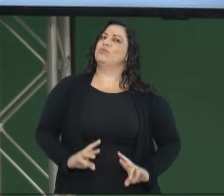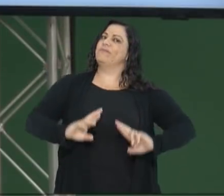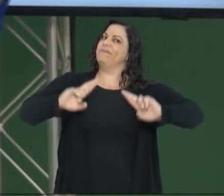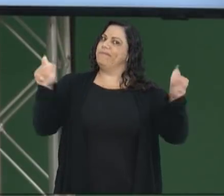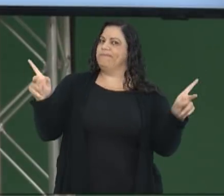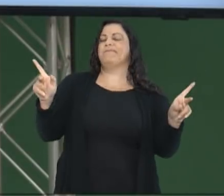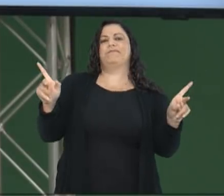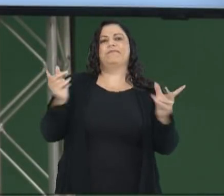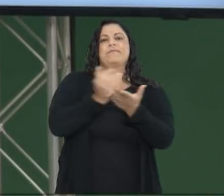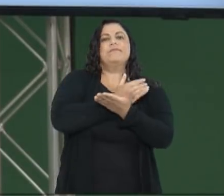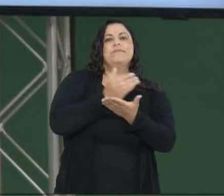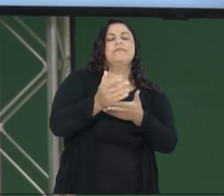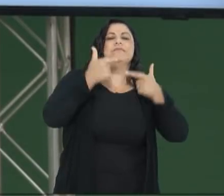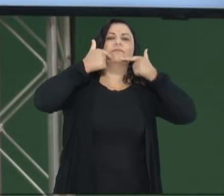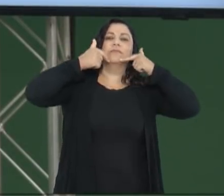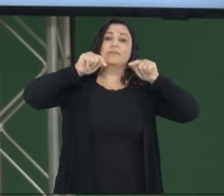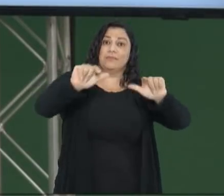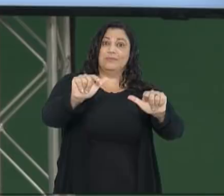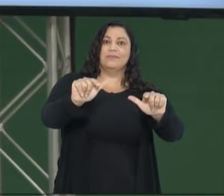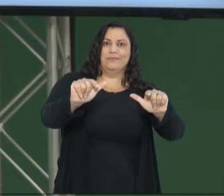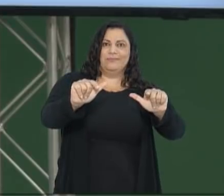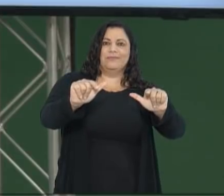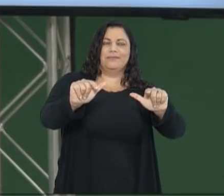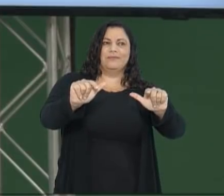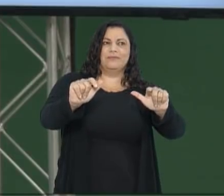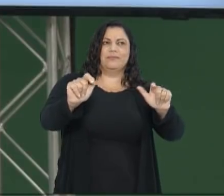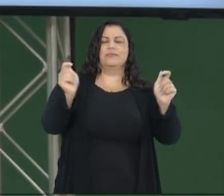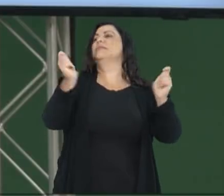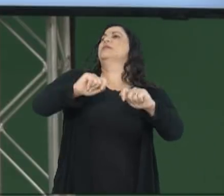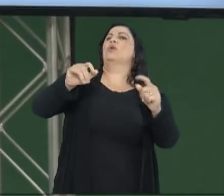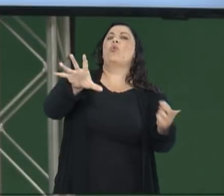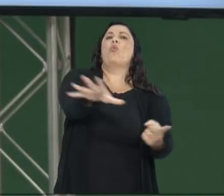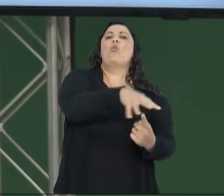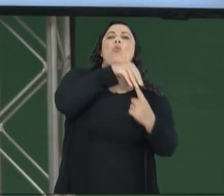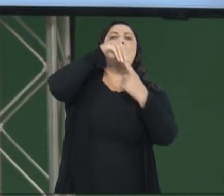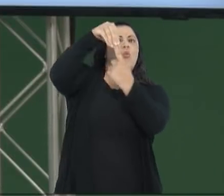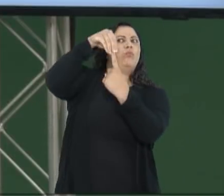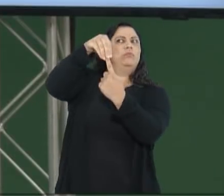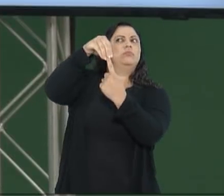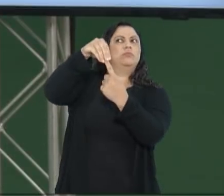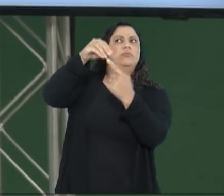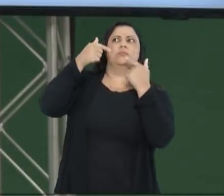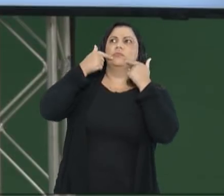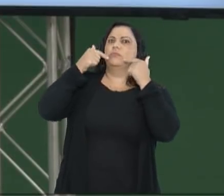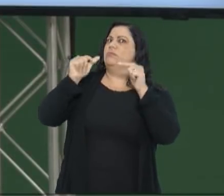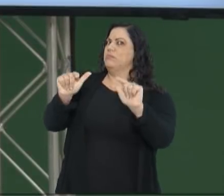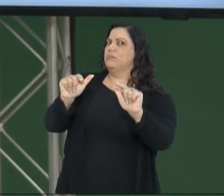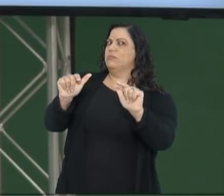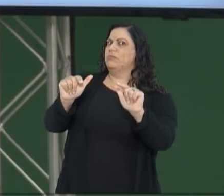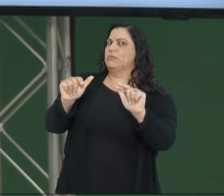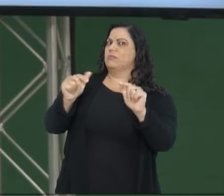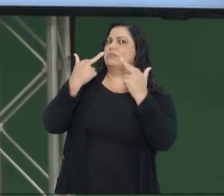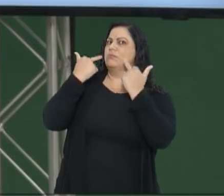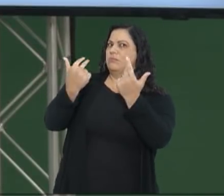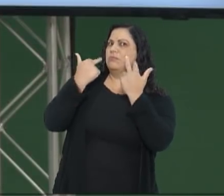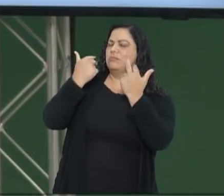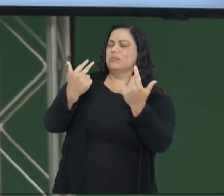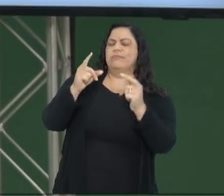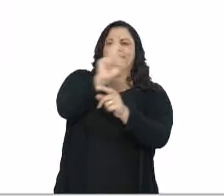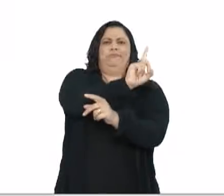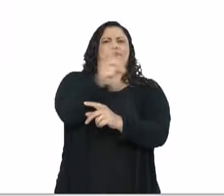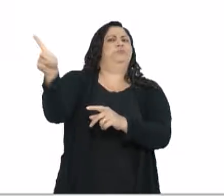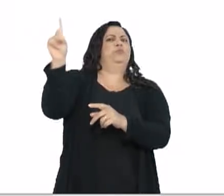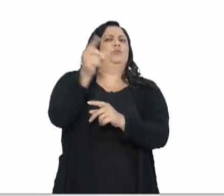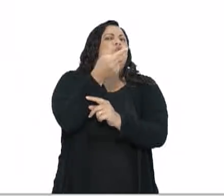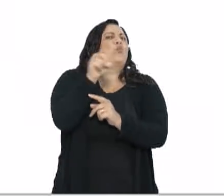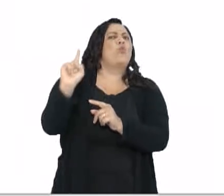começar pela língua que é falada. Então nós não temos um único idioma no continente. Nós vamos ter diversos aqui, uma grande